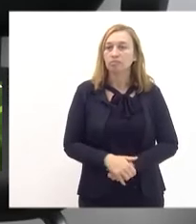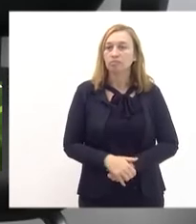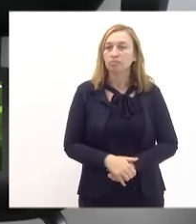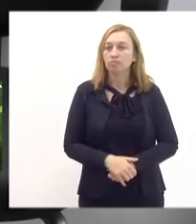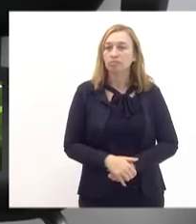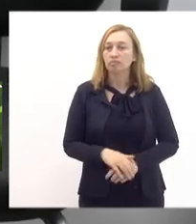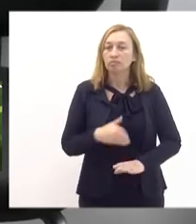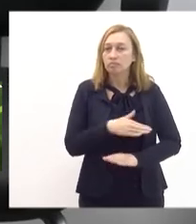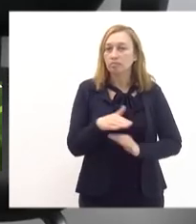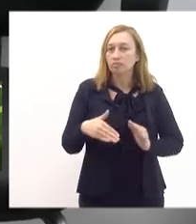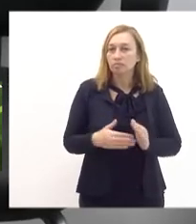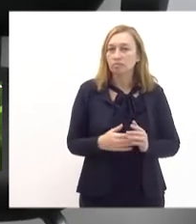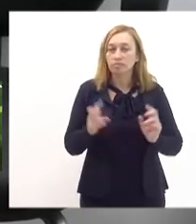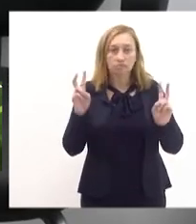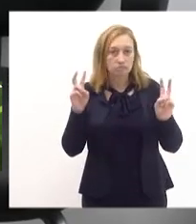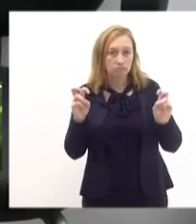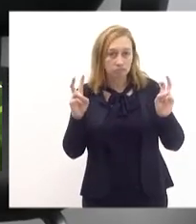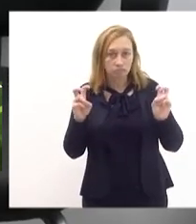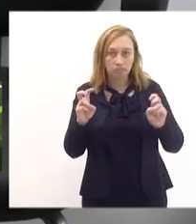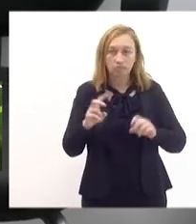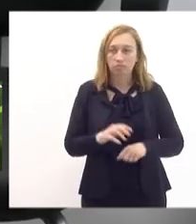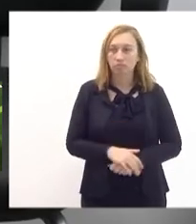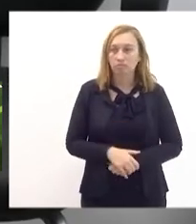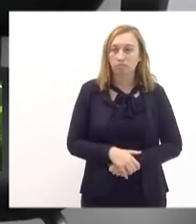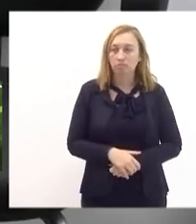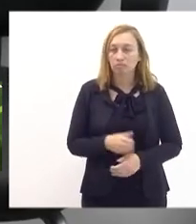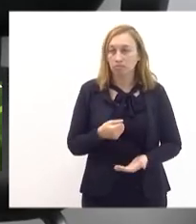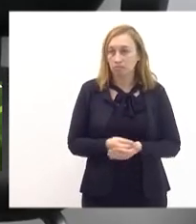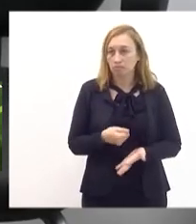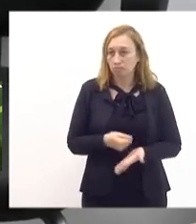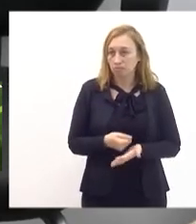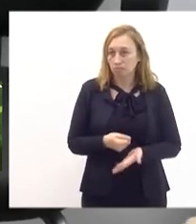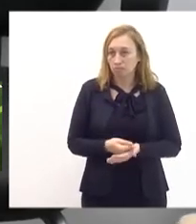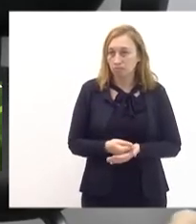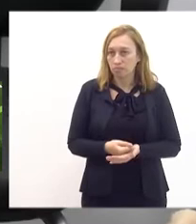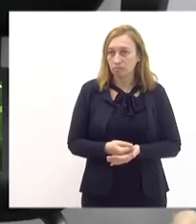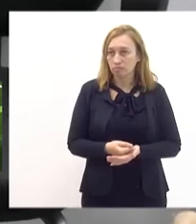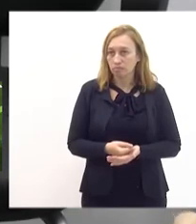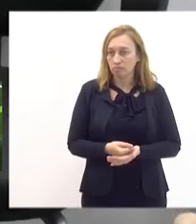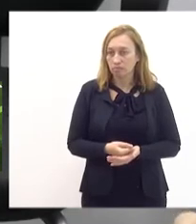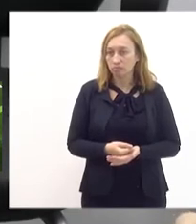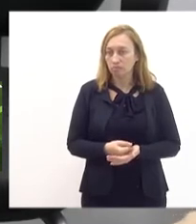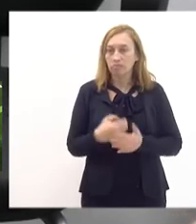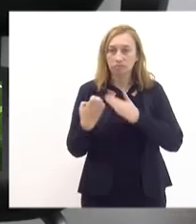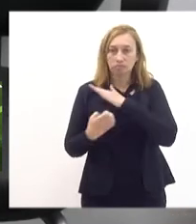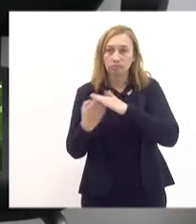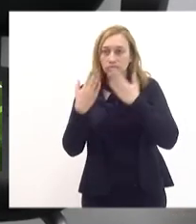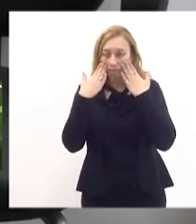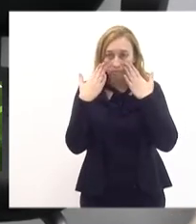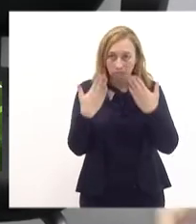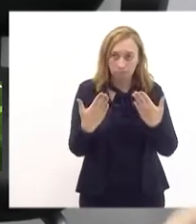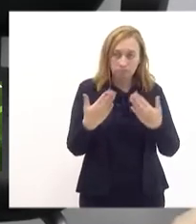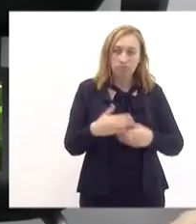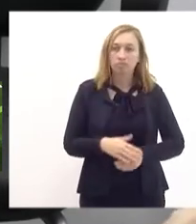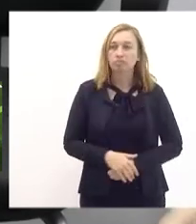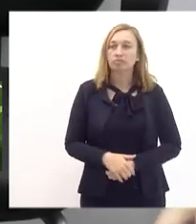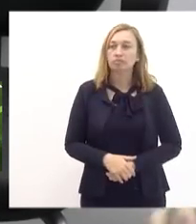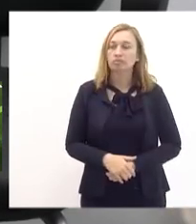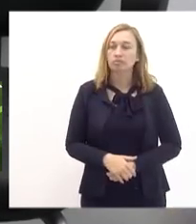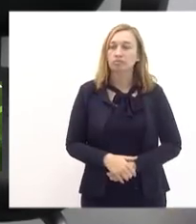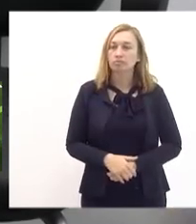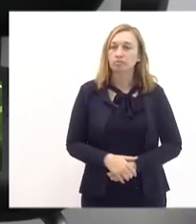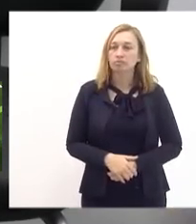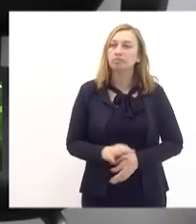Em todos os casos, nós obrigamos as empresas a apresentarem os